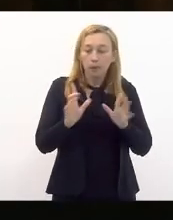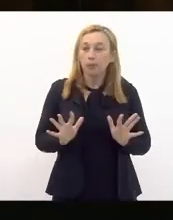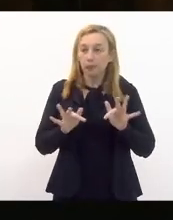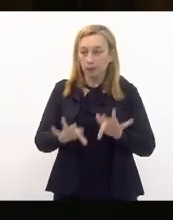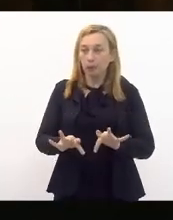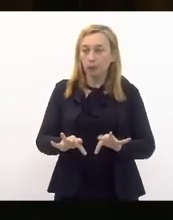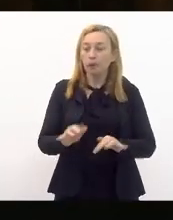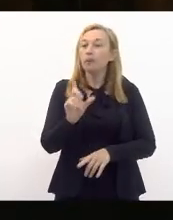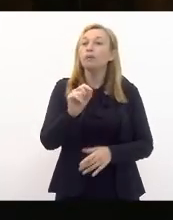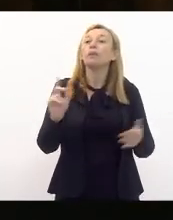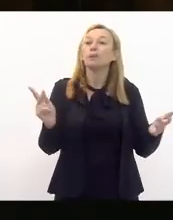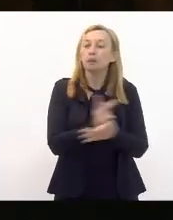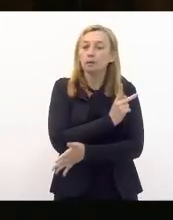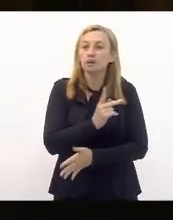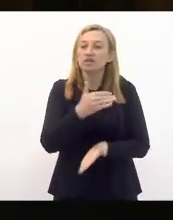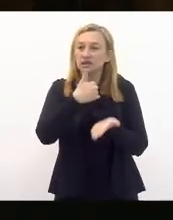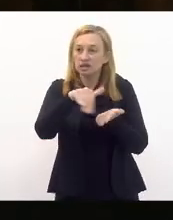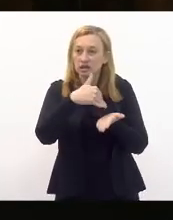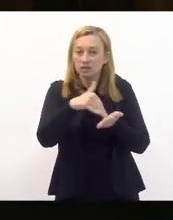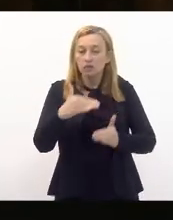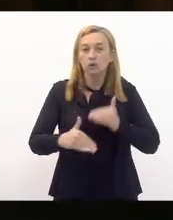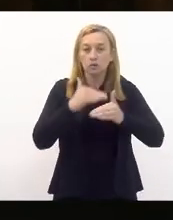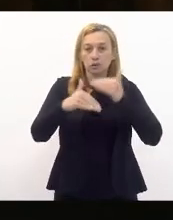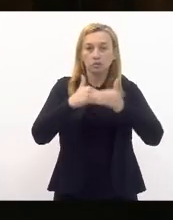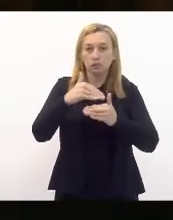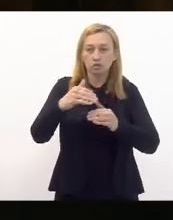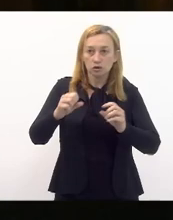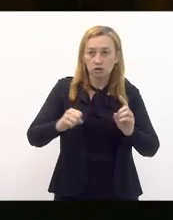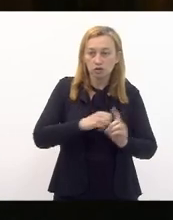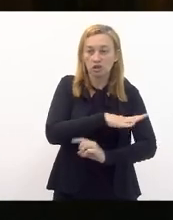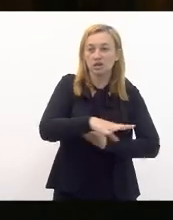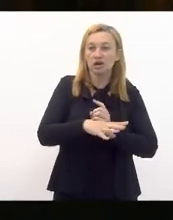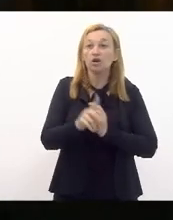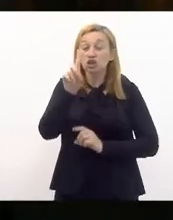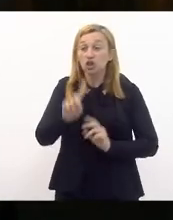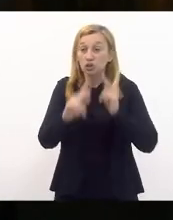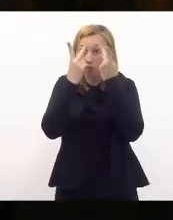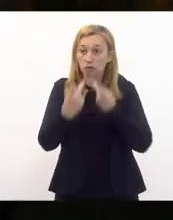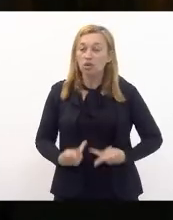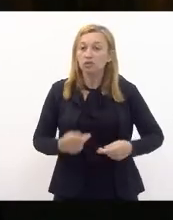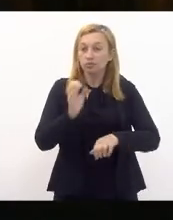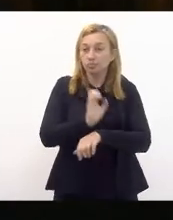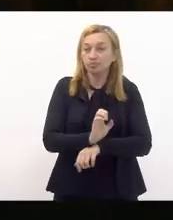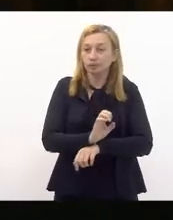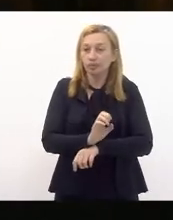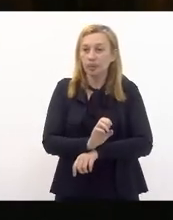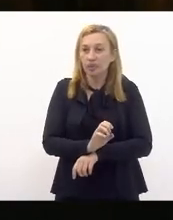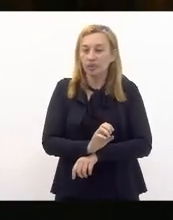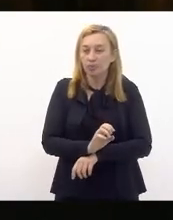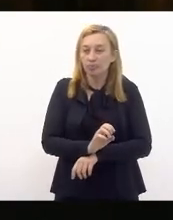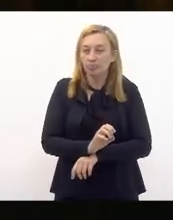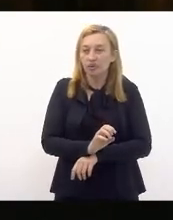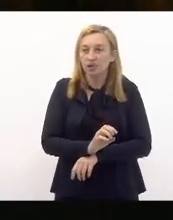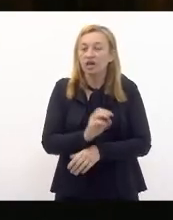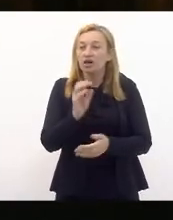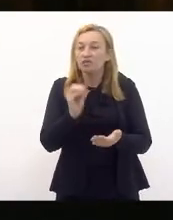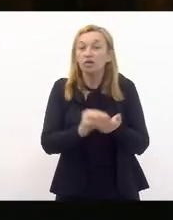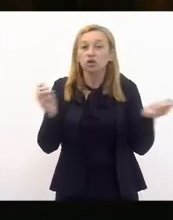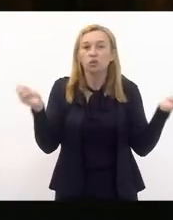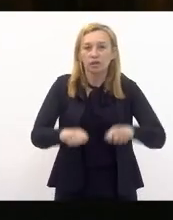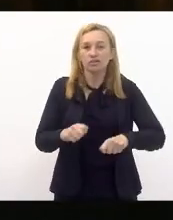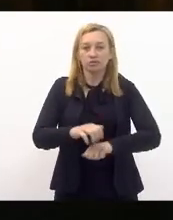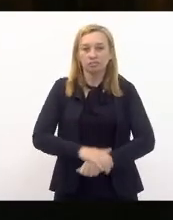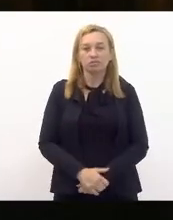definir o que acontece na Secretaria de Desenvolvimento Social e direitos humanos do estado que não seja incompetência